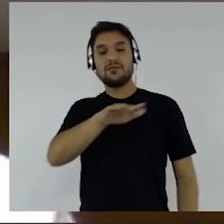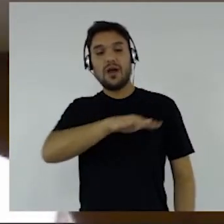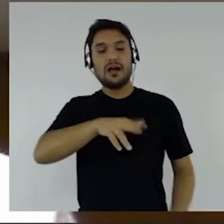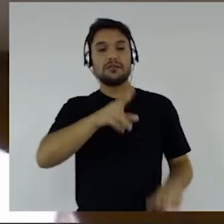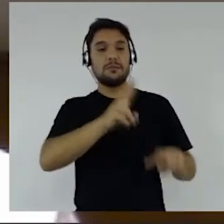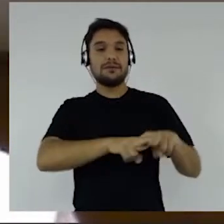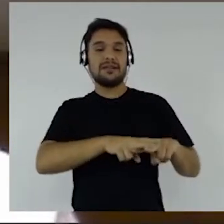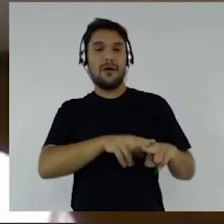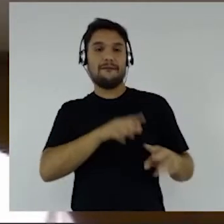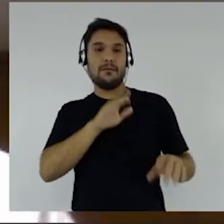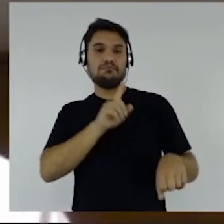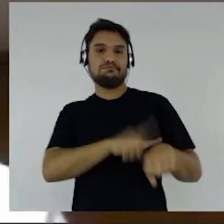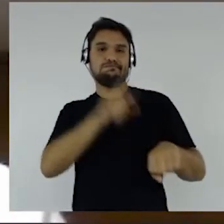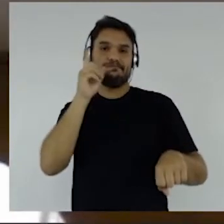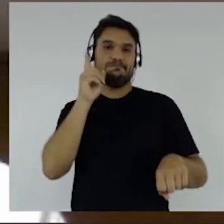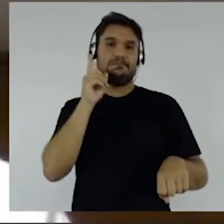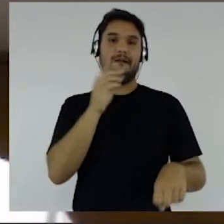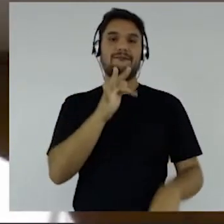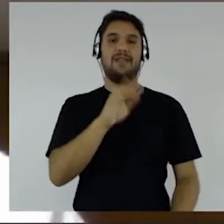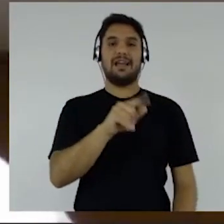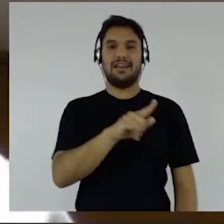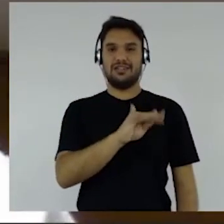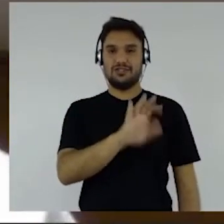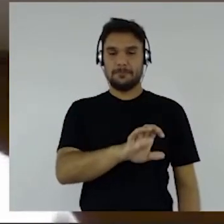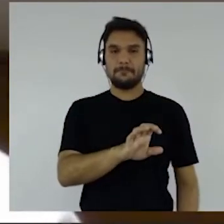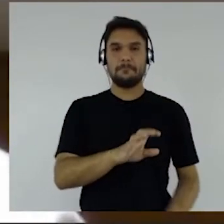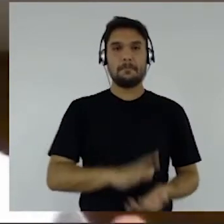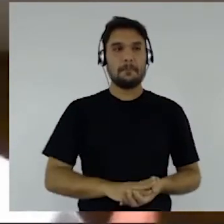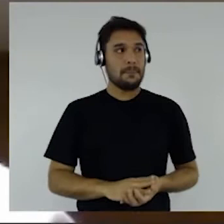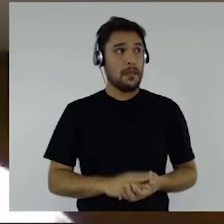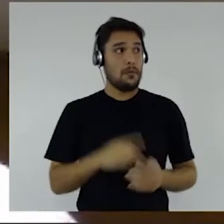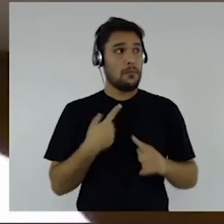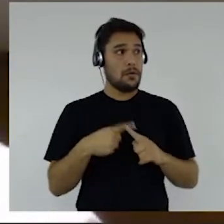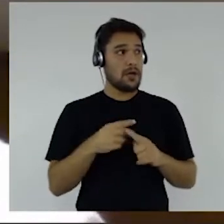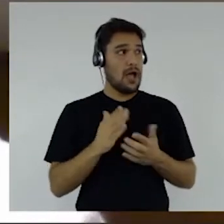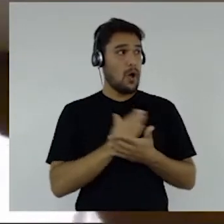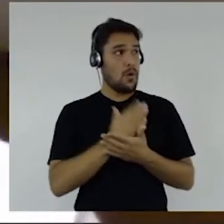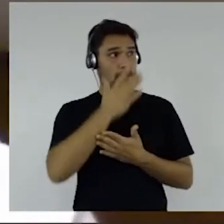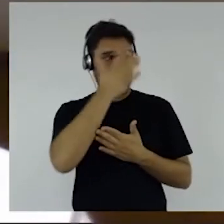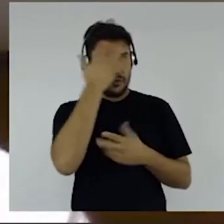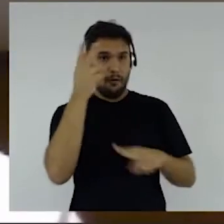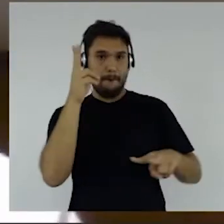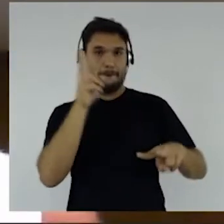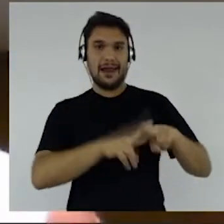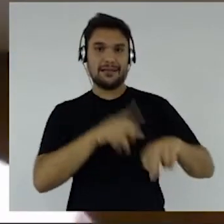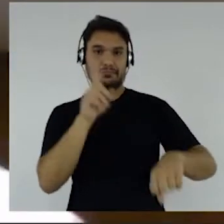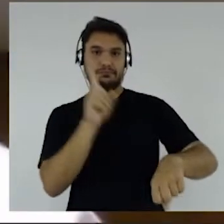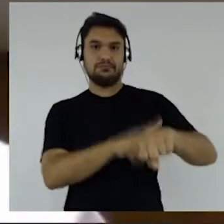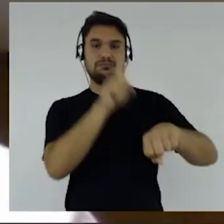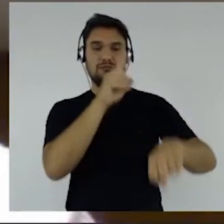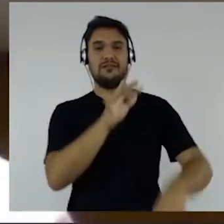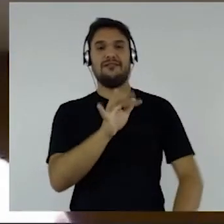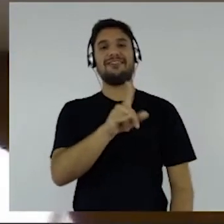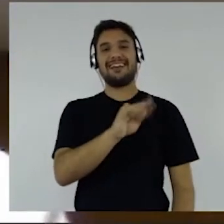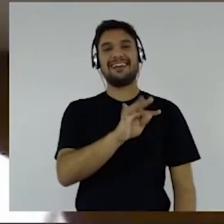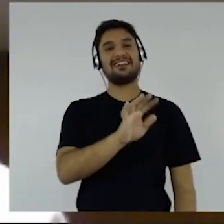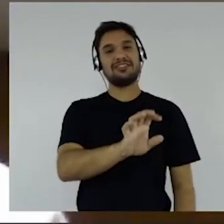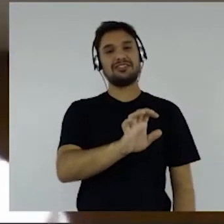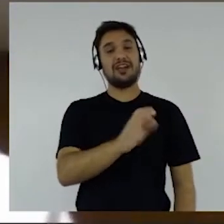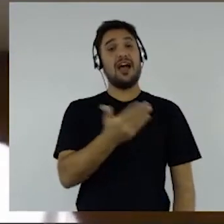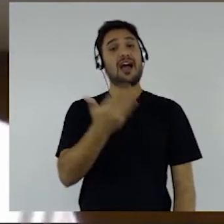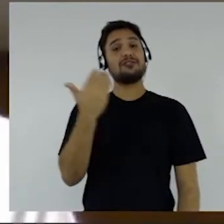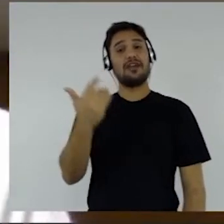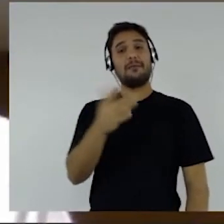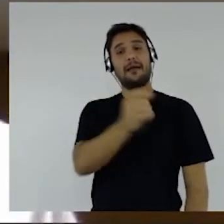prisão em flagrante. E por que eu digo isso? Porque quando alguém é preso em flagrante, esse alguém, antigamente,